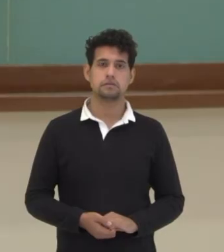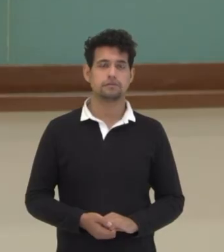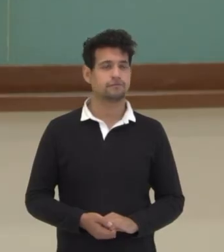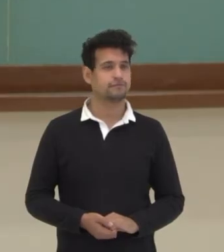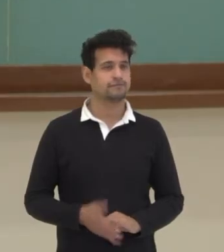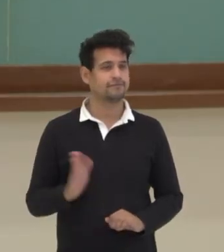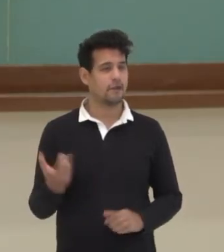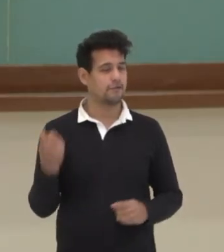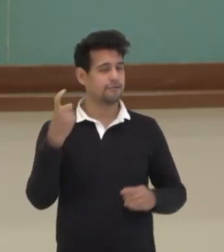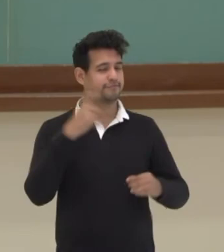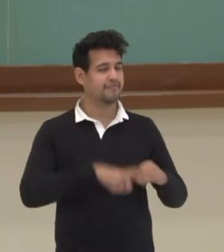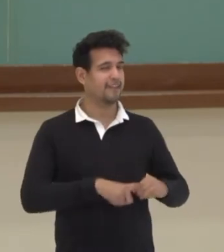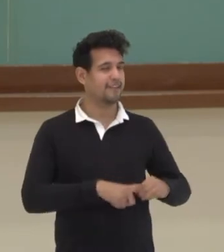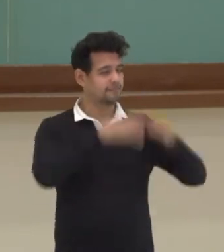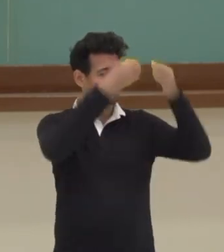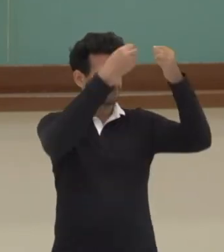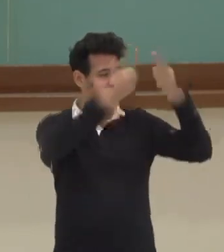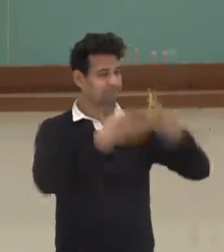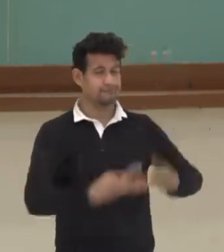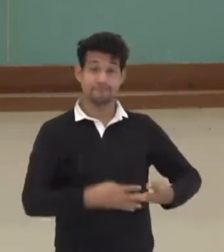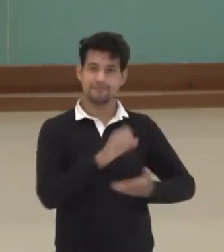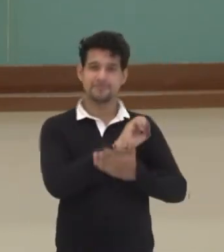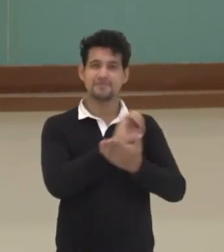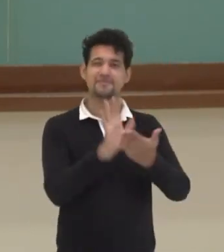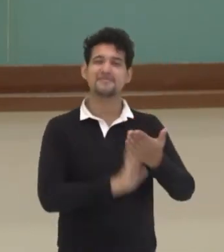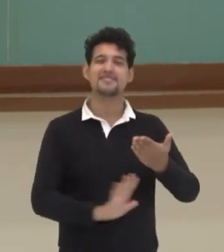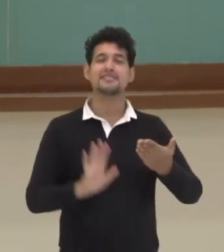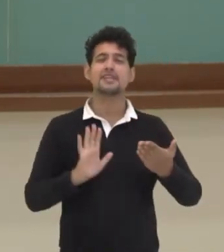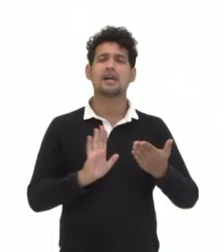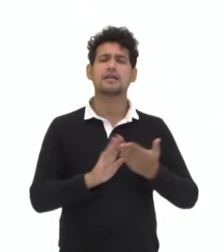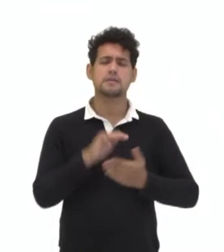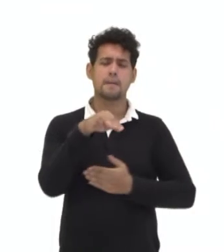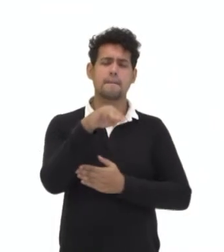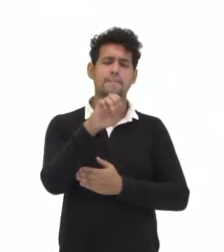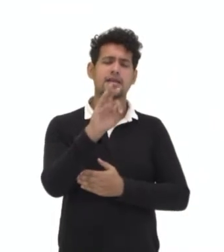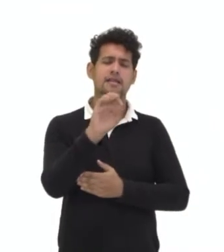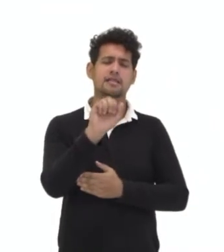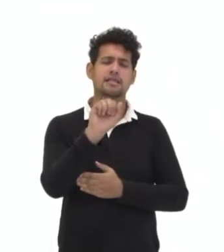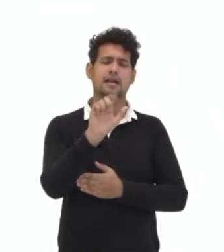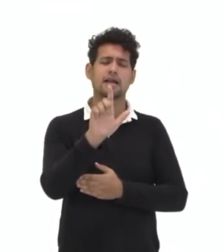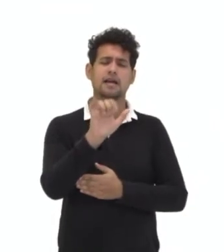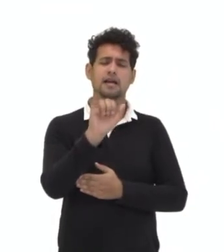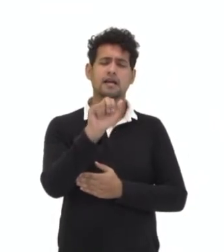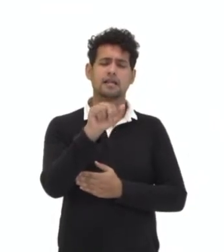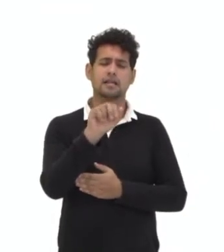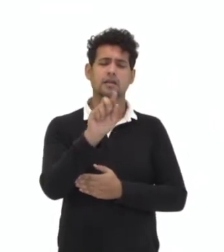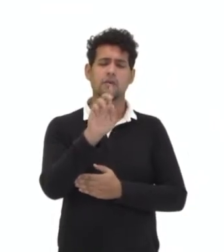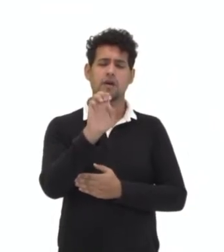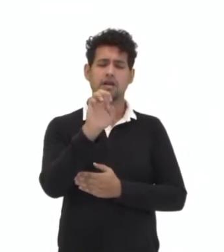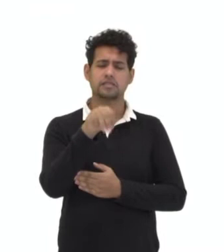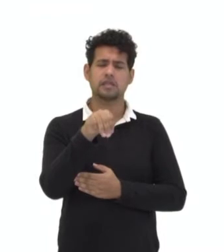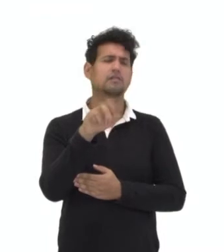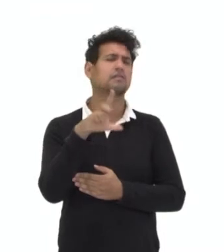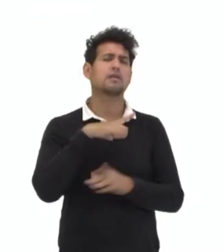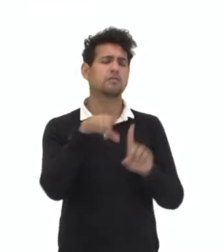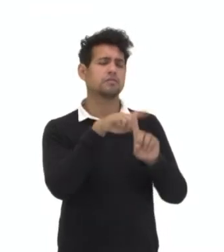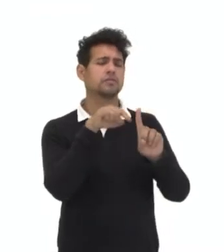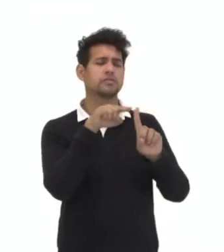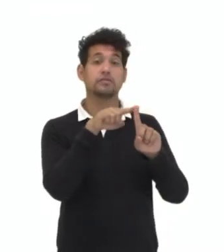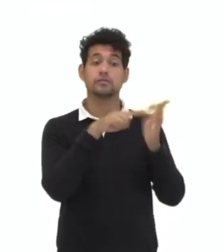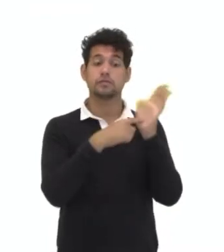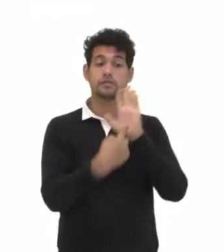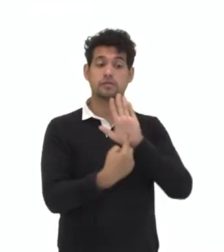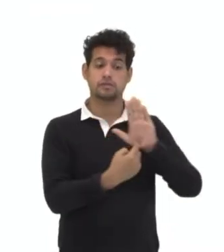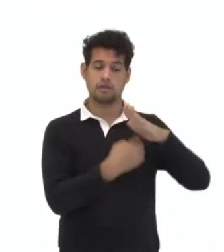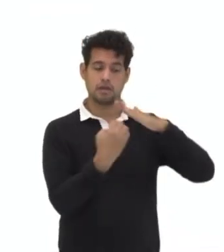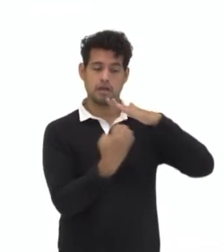Voltei, gabaritar contigo a atividade. A metalinguagem ocorre quando o próprio panfleto, que tem como objetivo divulgar uma